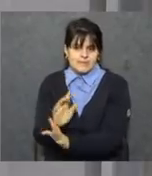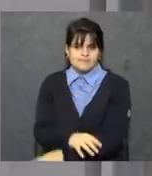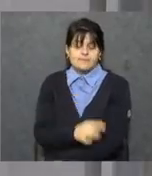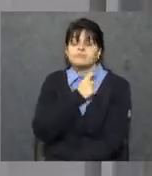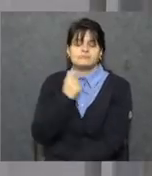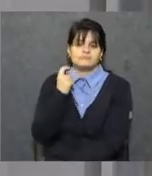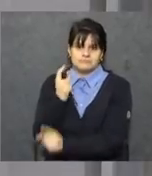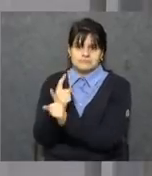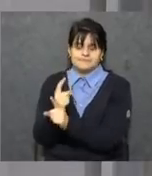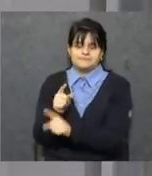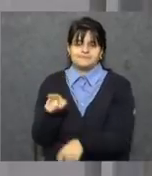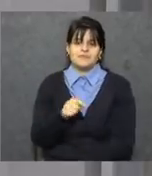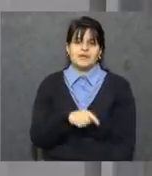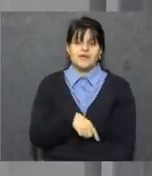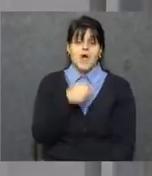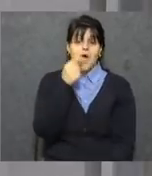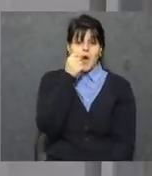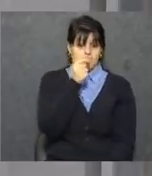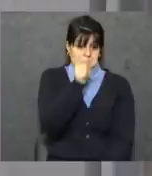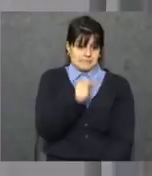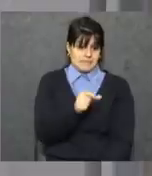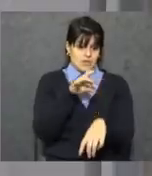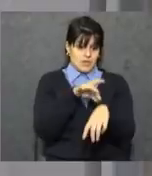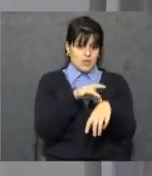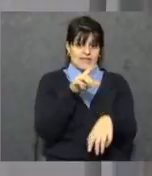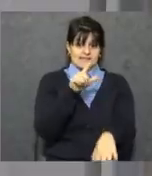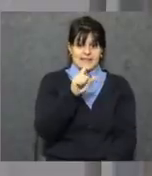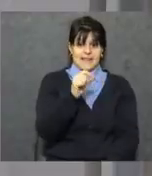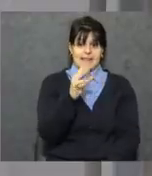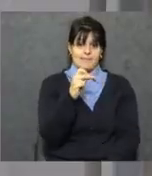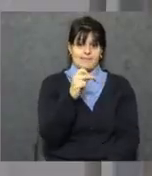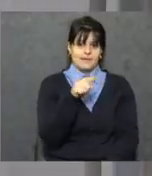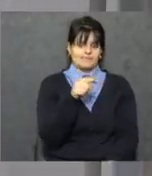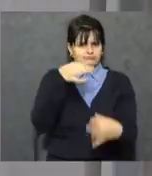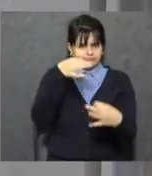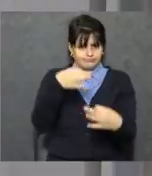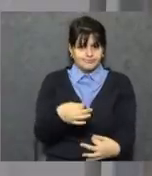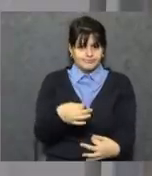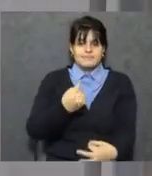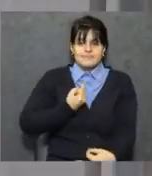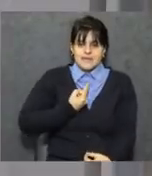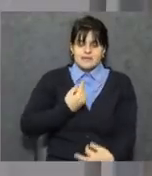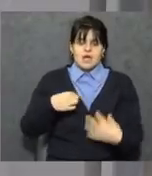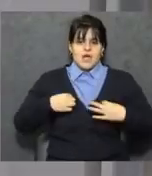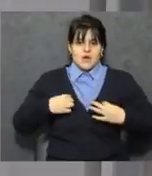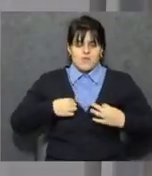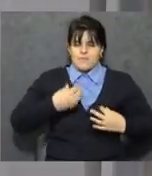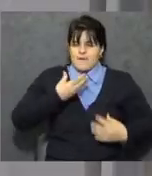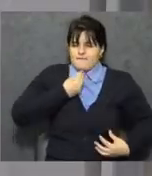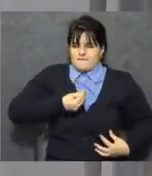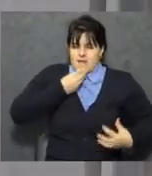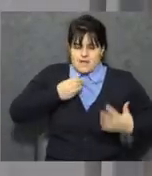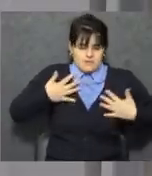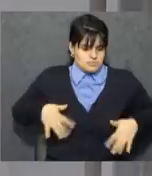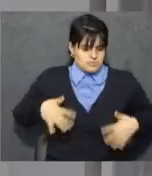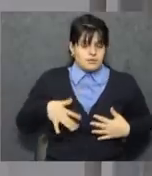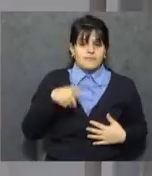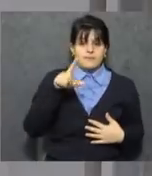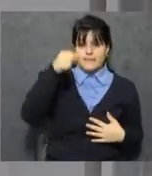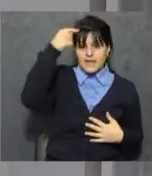O leproso, com a doença declarada, usará vestuário andrajoso e o cabelo